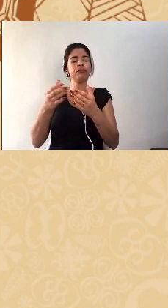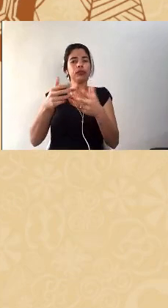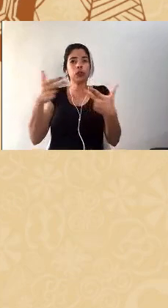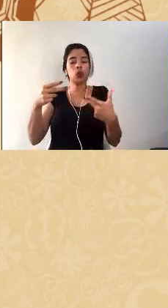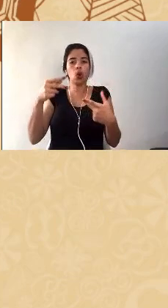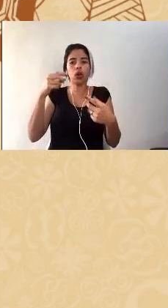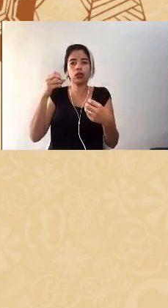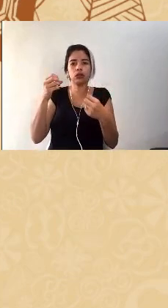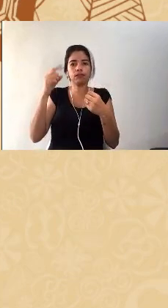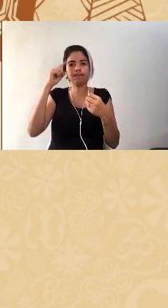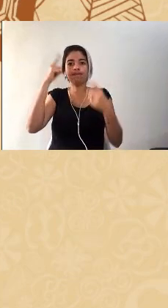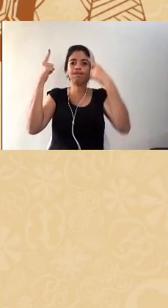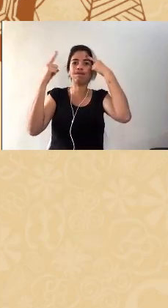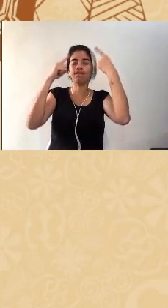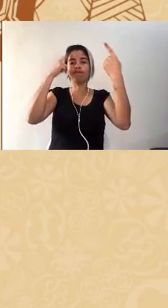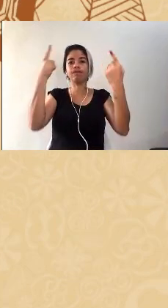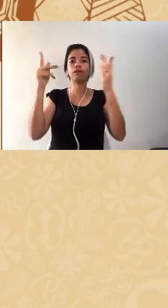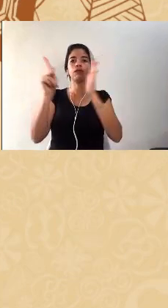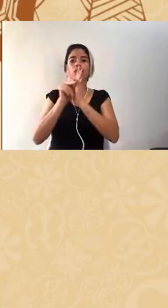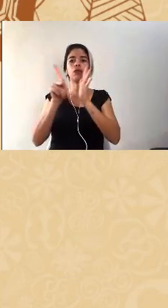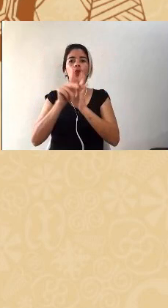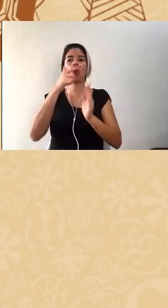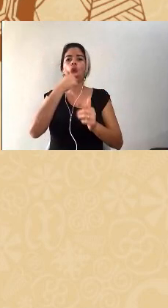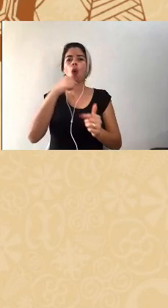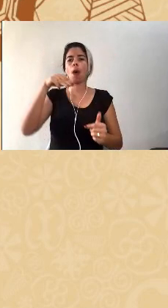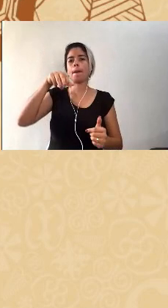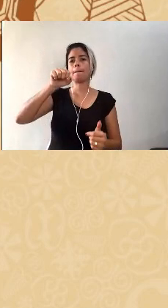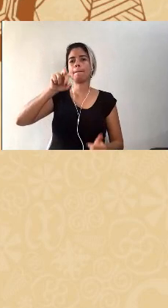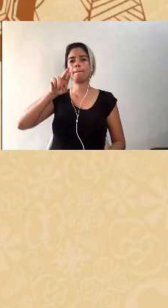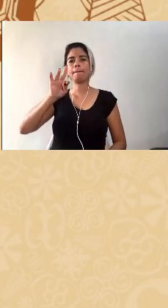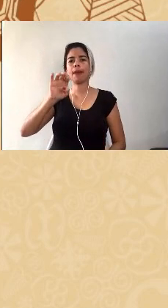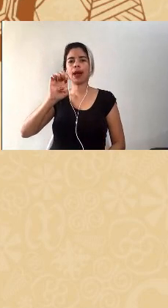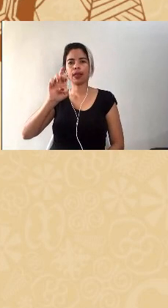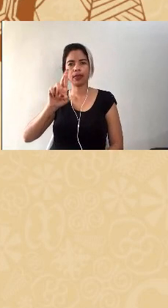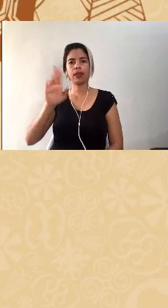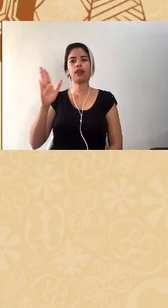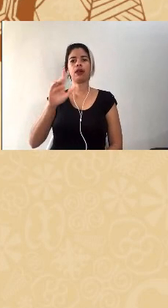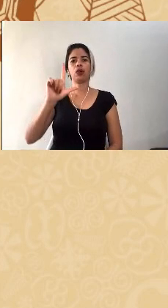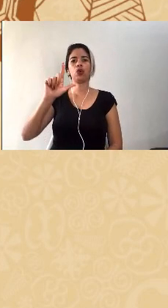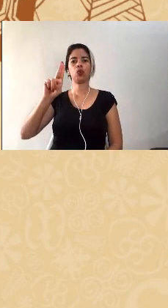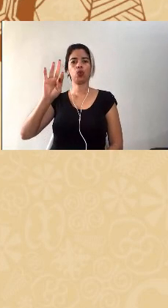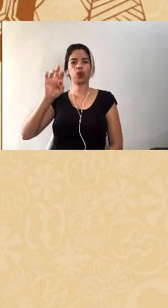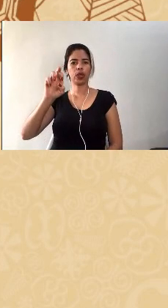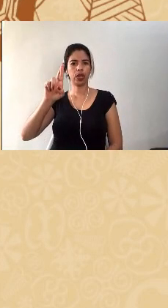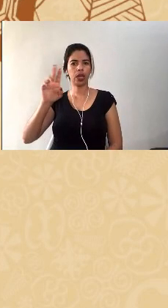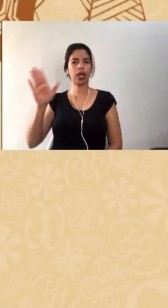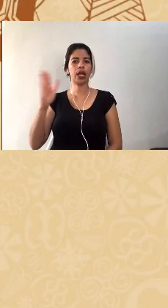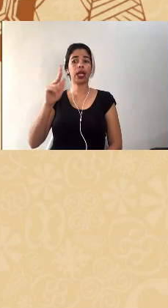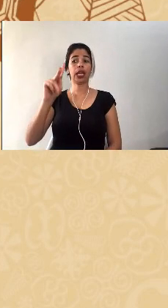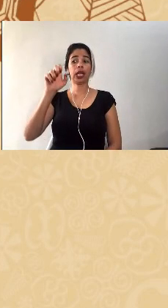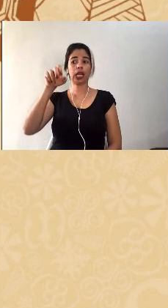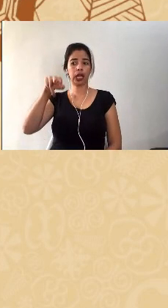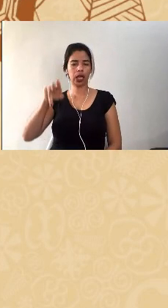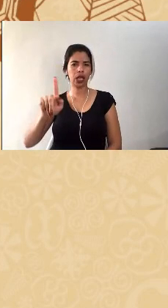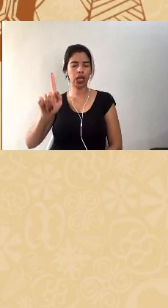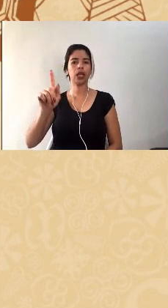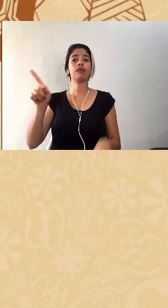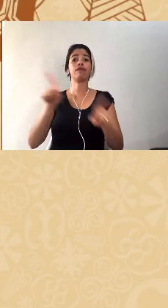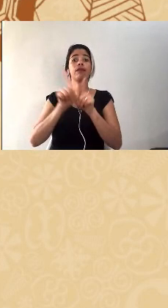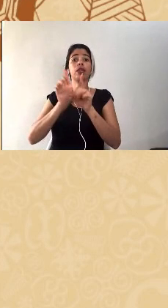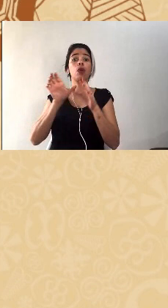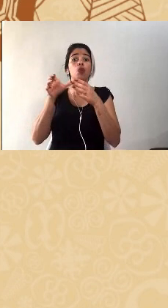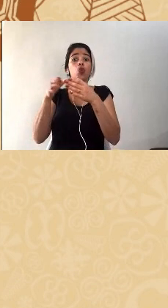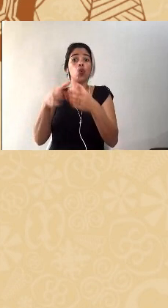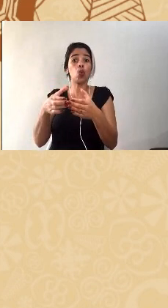são Martin Luther King, Malcolm X, organização negras de cunho mais marxistas, como os Panteras Negras,